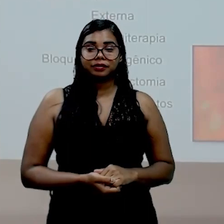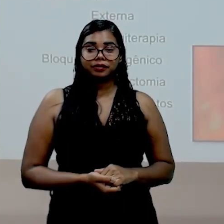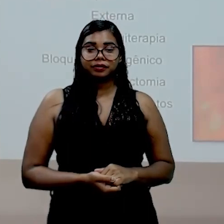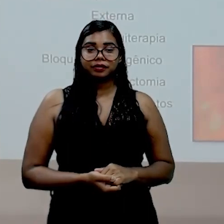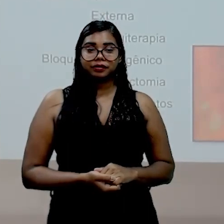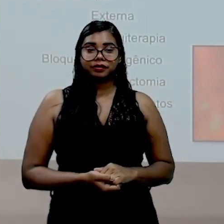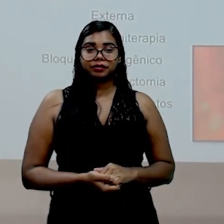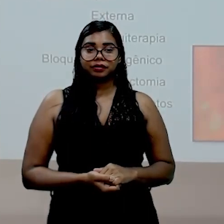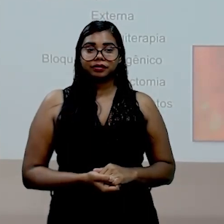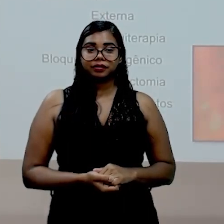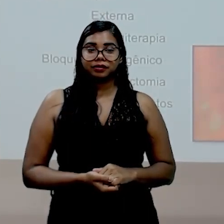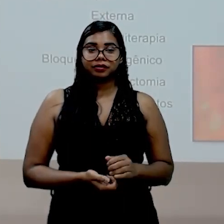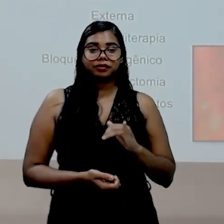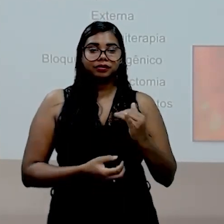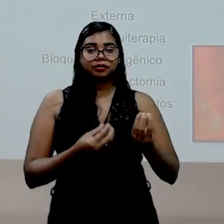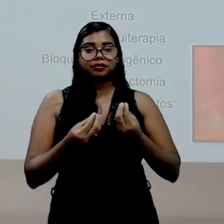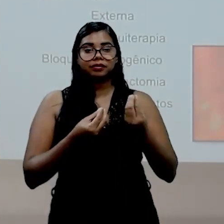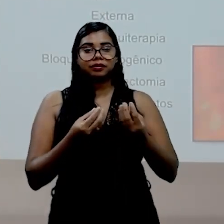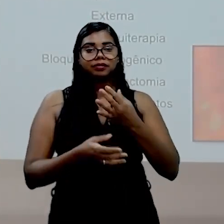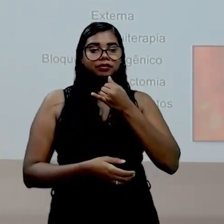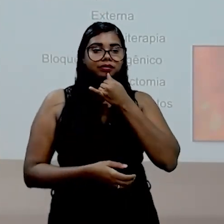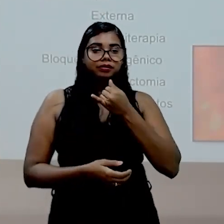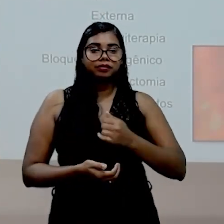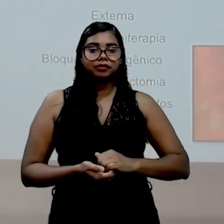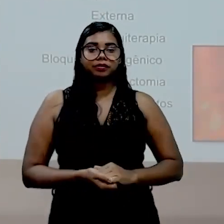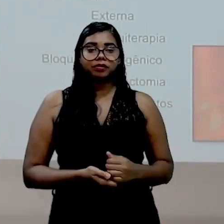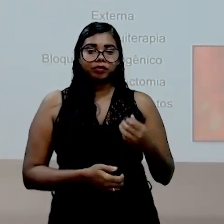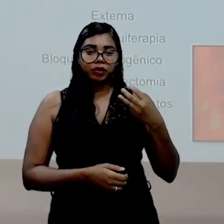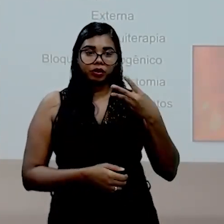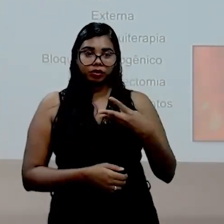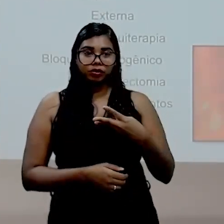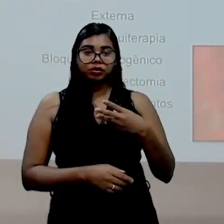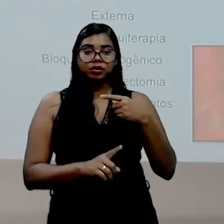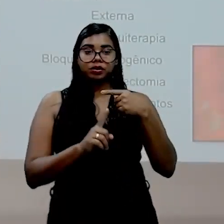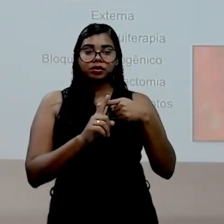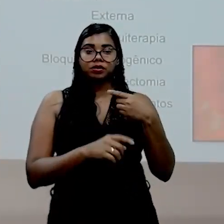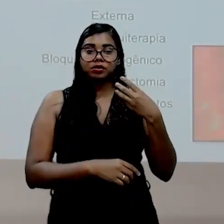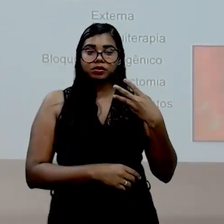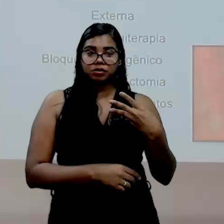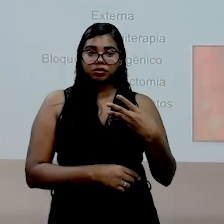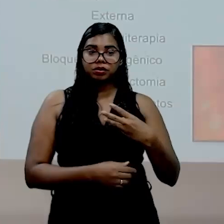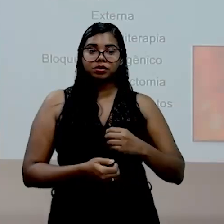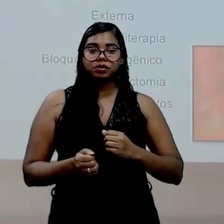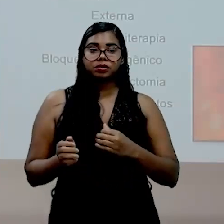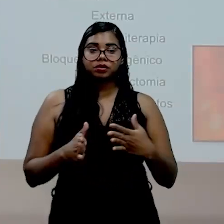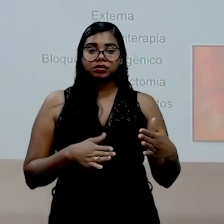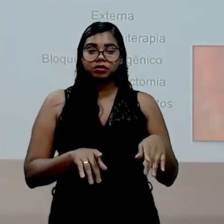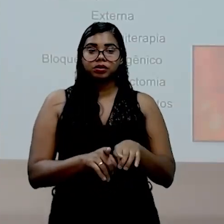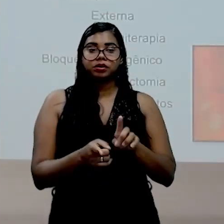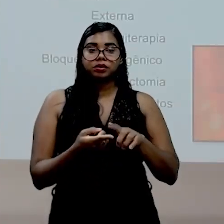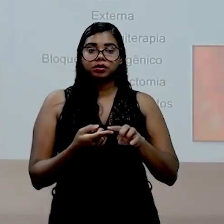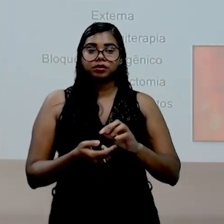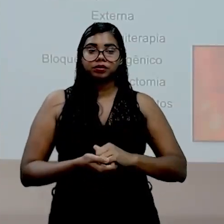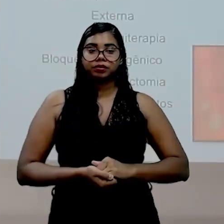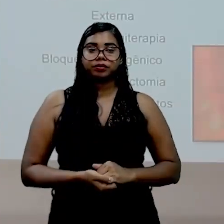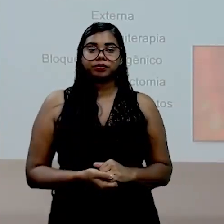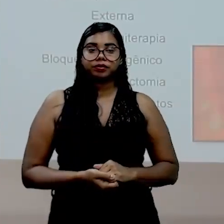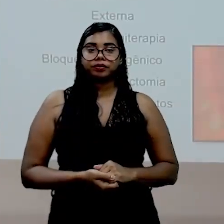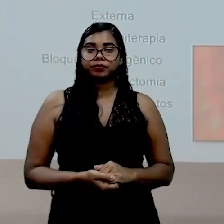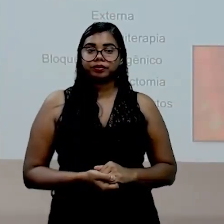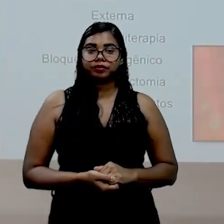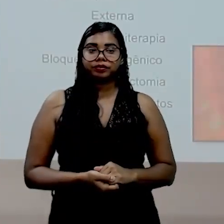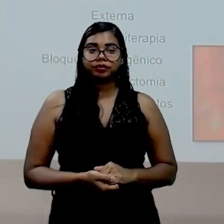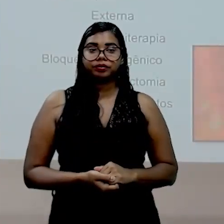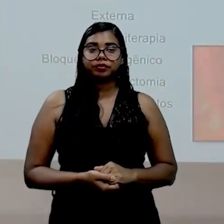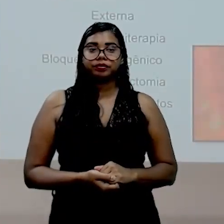E aí, como eu falei, um 3+3, você pode só acompanhar. Questão de vigilância ativa. Acompanha, fica